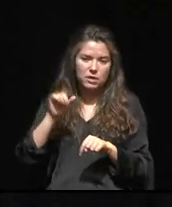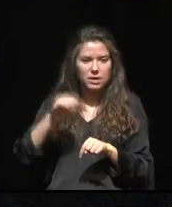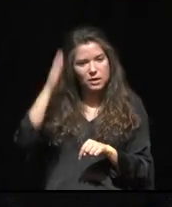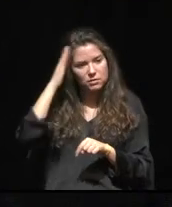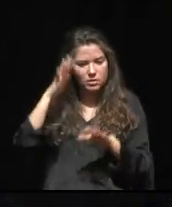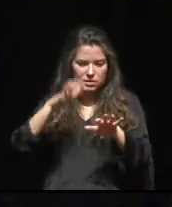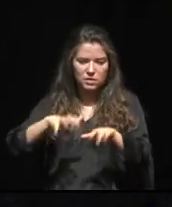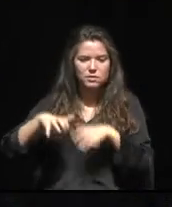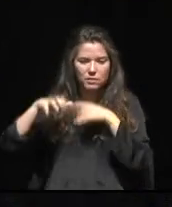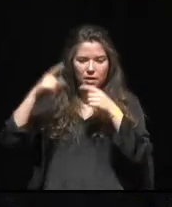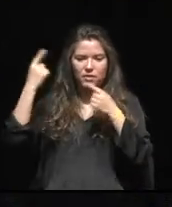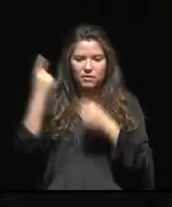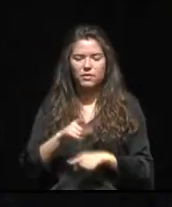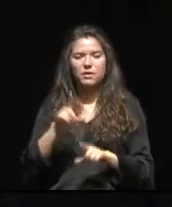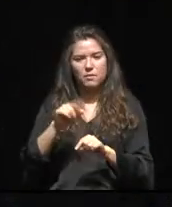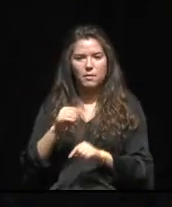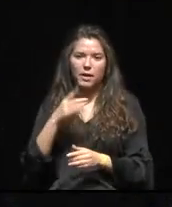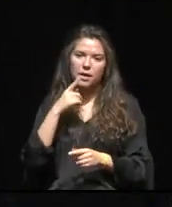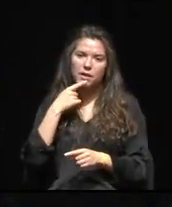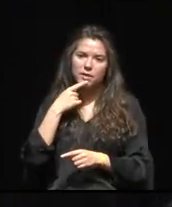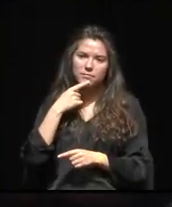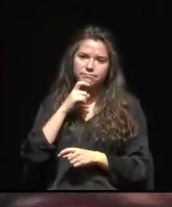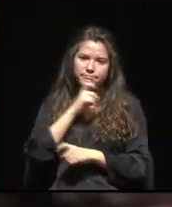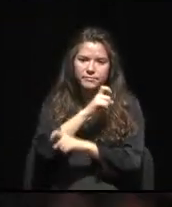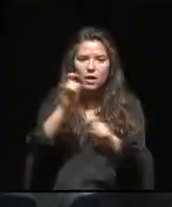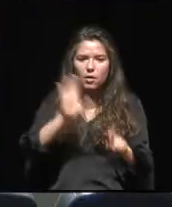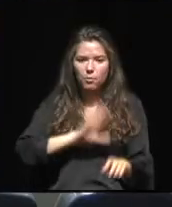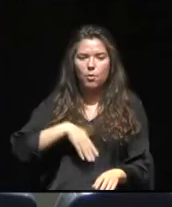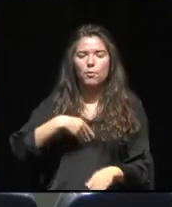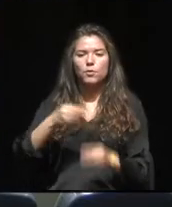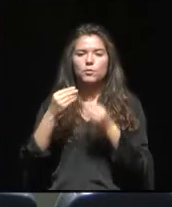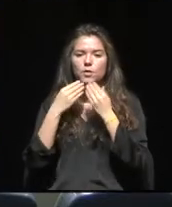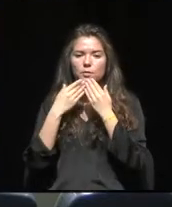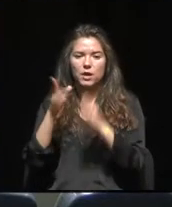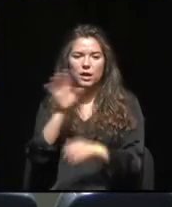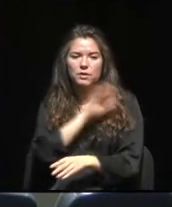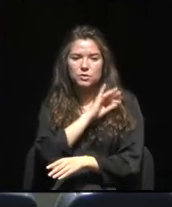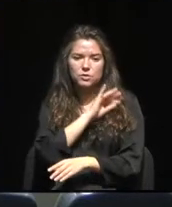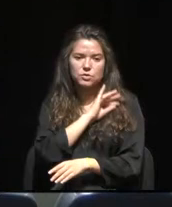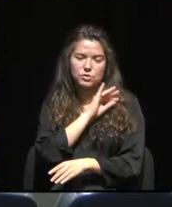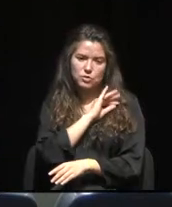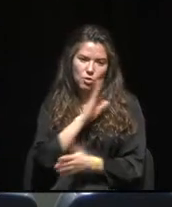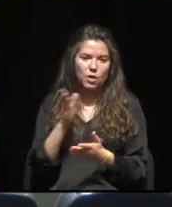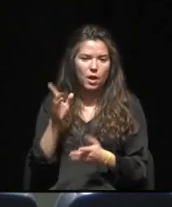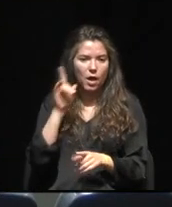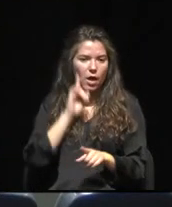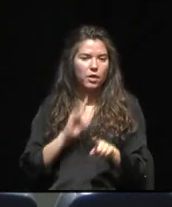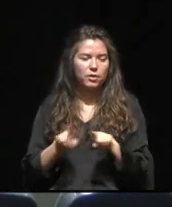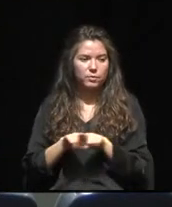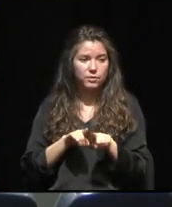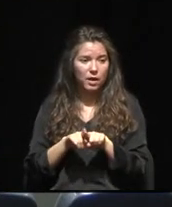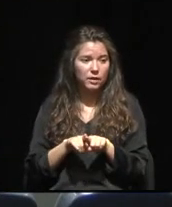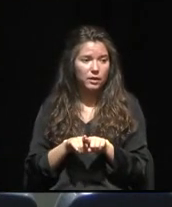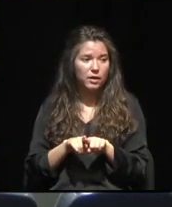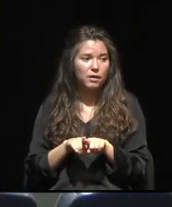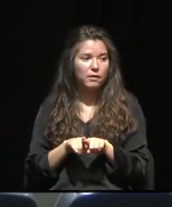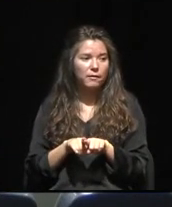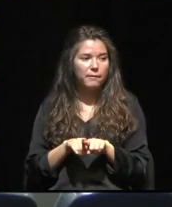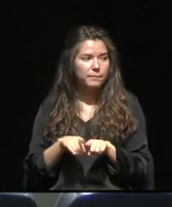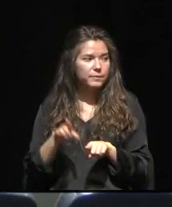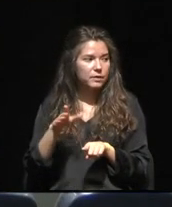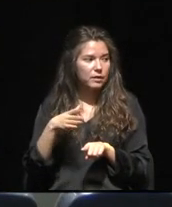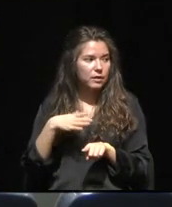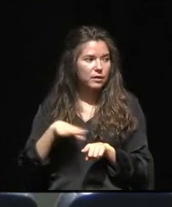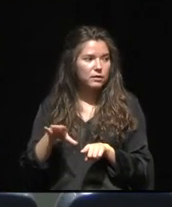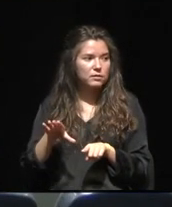que esta Assembleia Devia dar ao mundo obrigada senhora deputada chamo o Deputado José Leitão não quer encerrar deputada isel